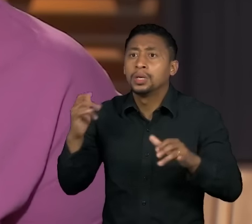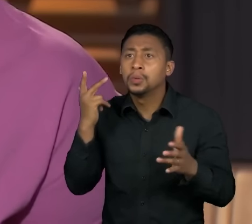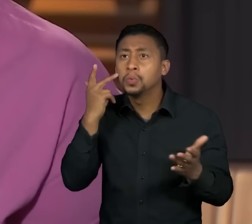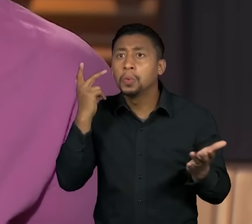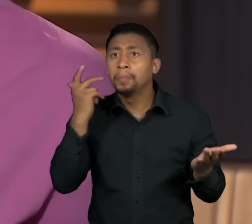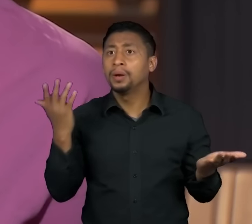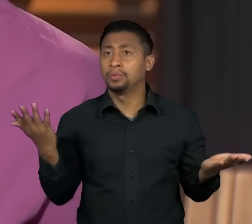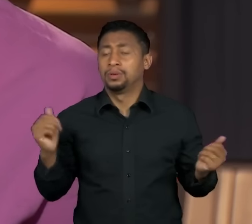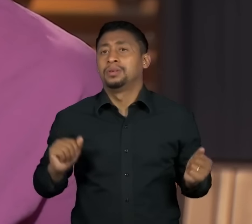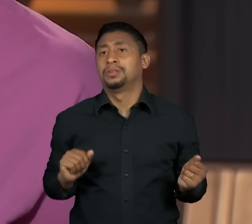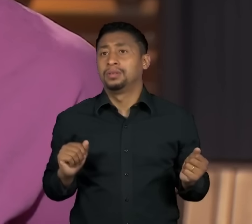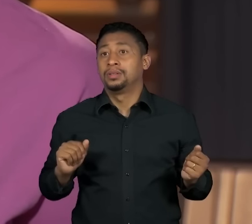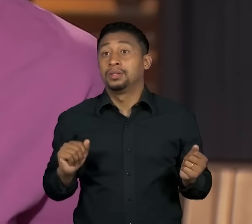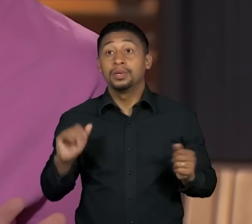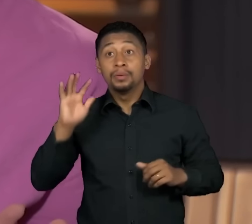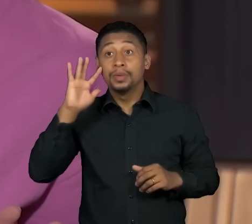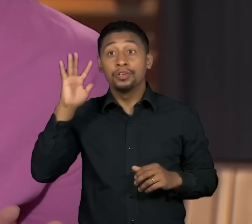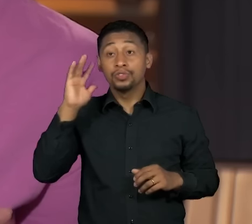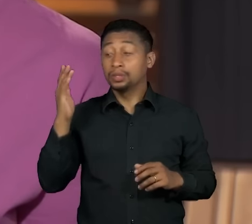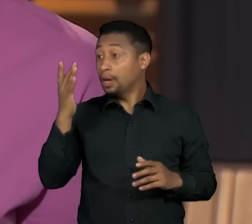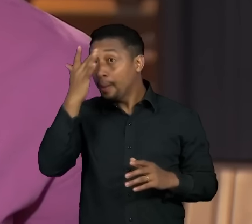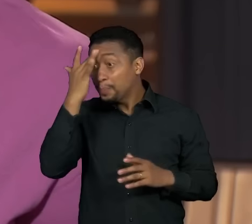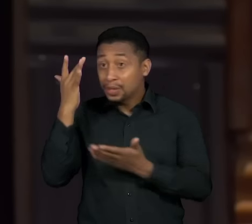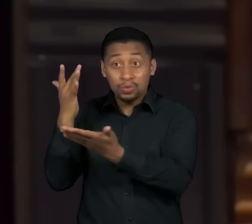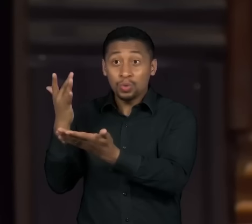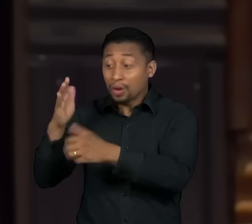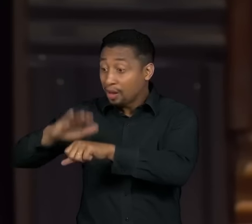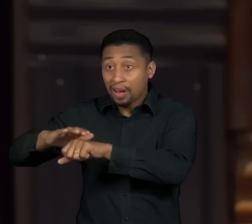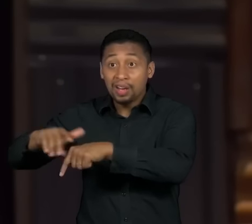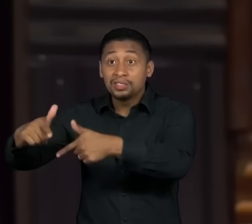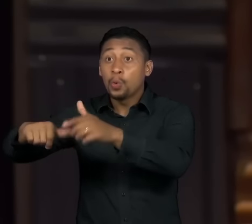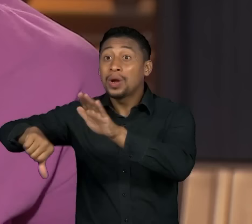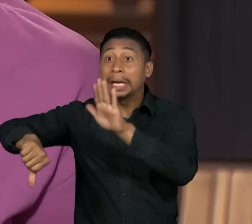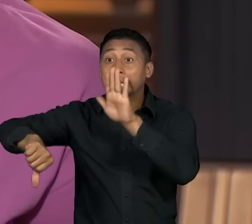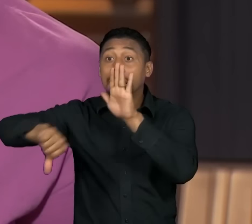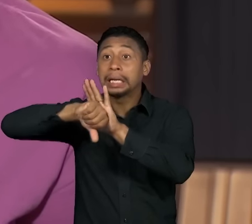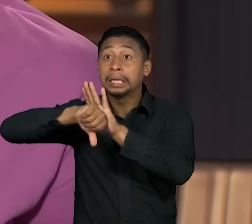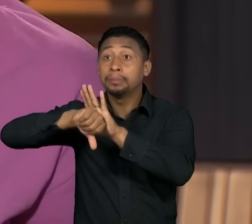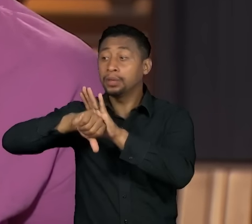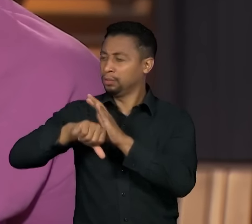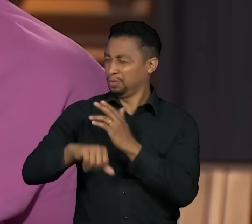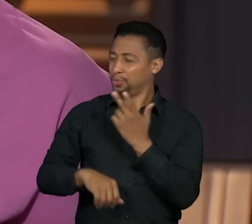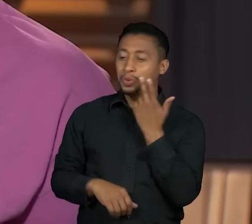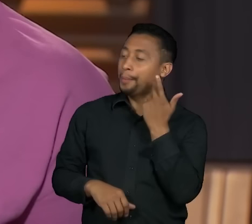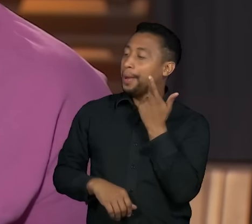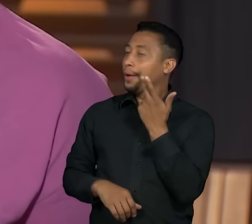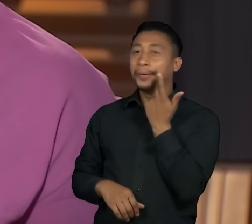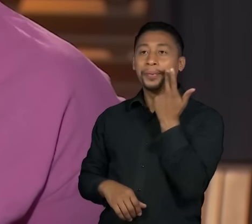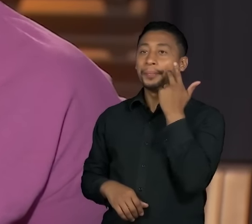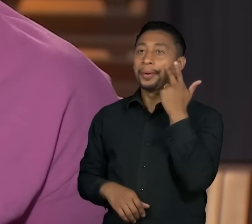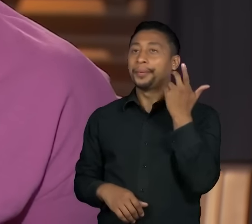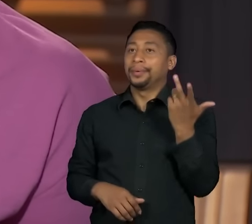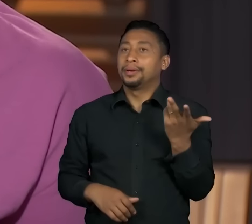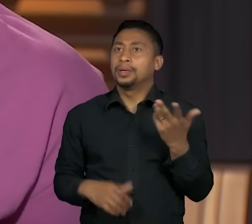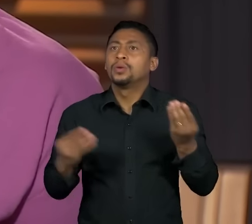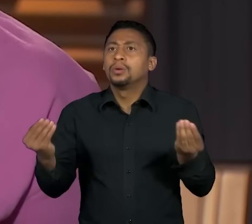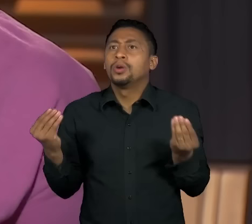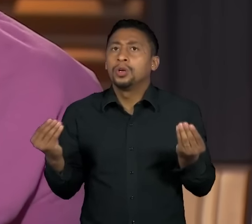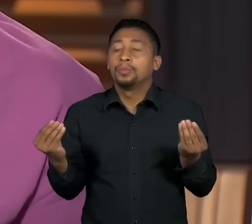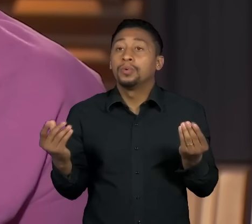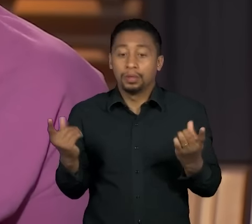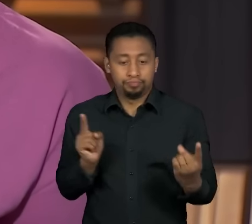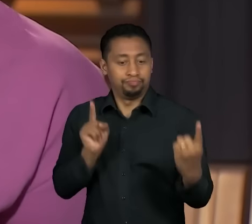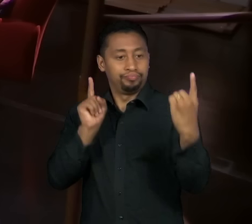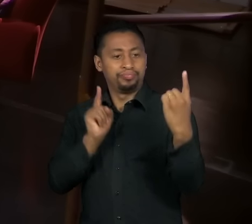contra a humanidade aqui enquanto converso com você e tá tudo bem. E tá tudo bem. Você não pode ter raiva de mim, porque eu tô aqui dizendo coisas horríveis sobre você do